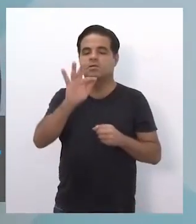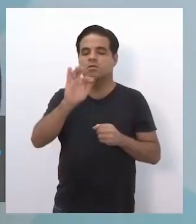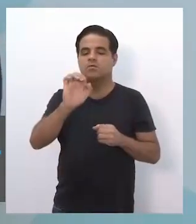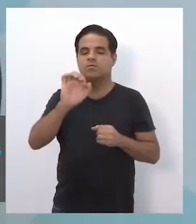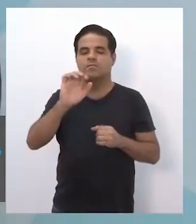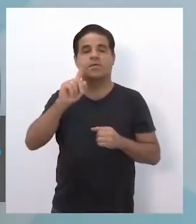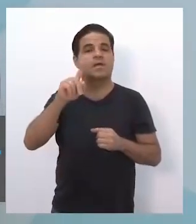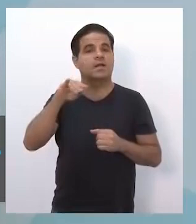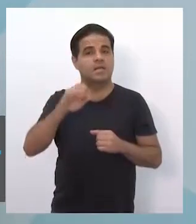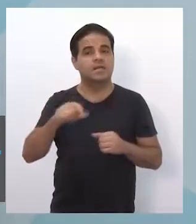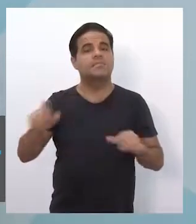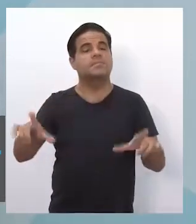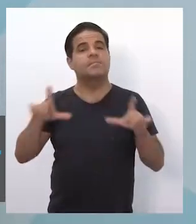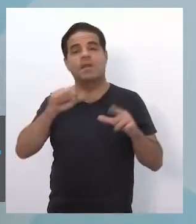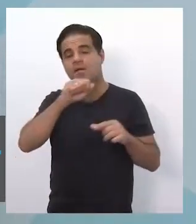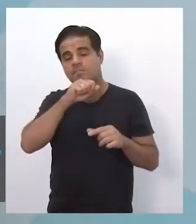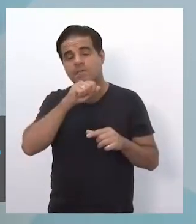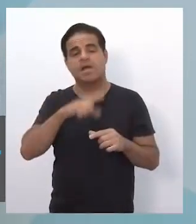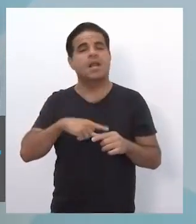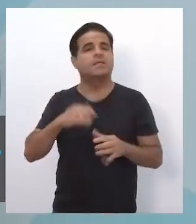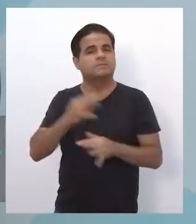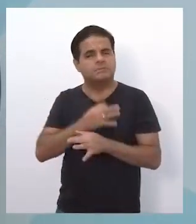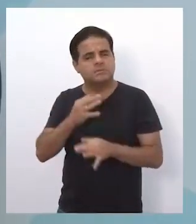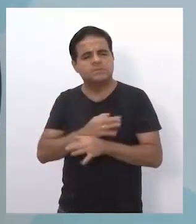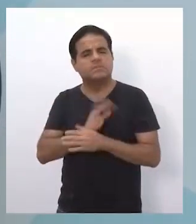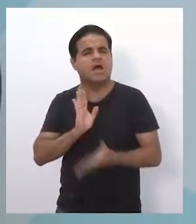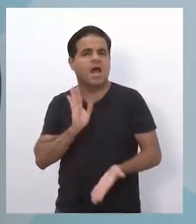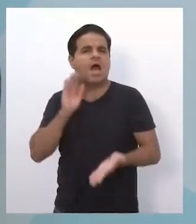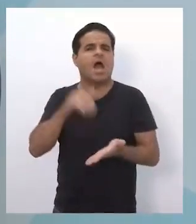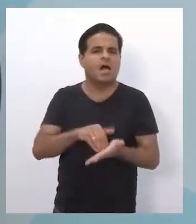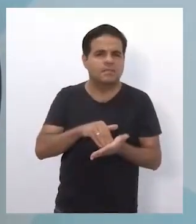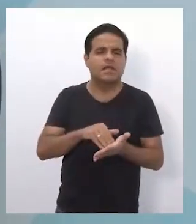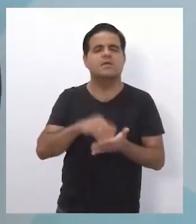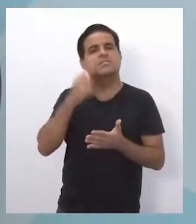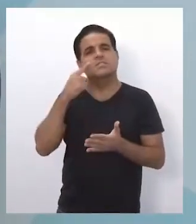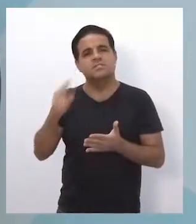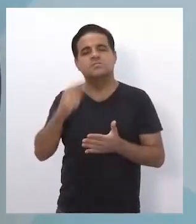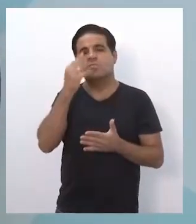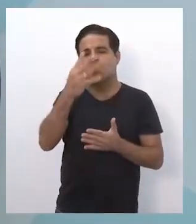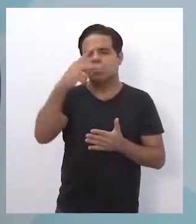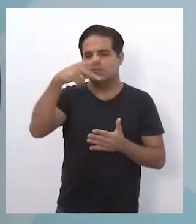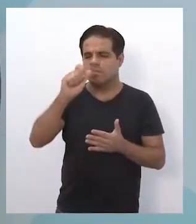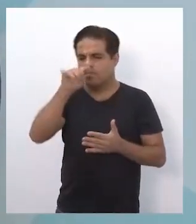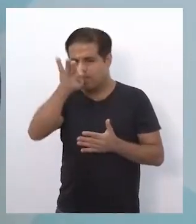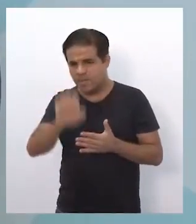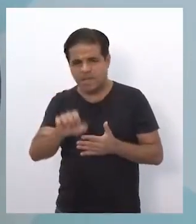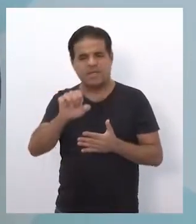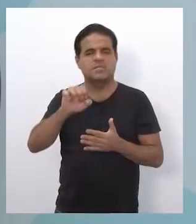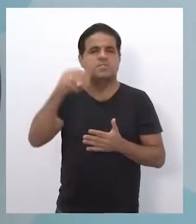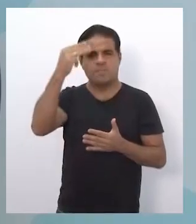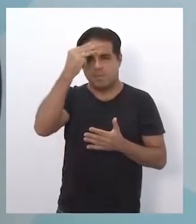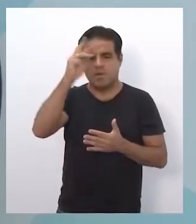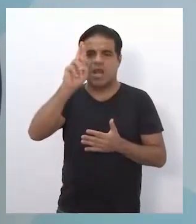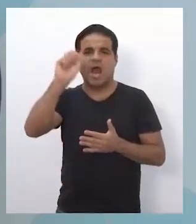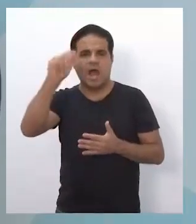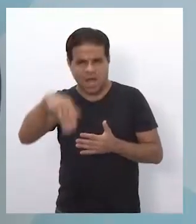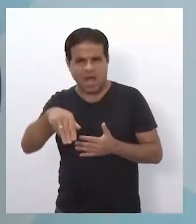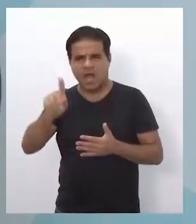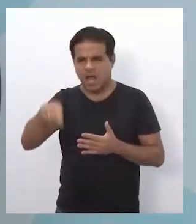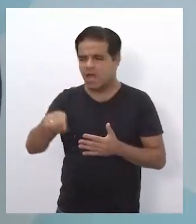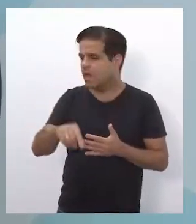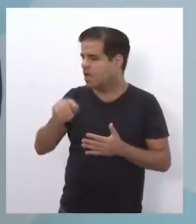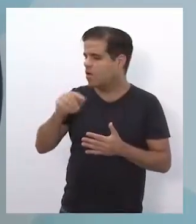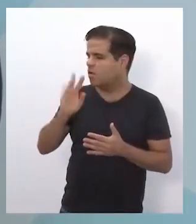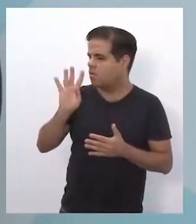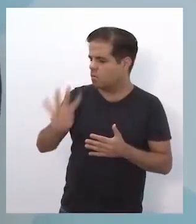mostrando, essa placa-mãe, ela comporta, no caso, vendo por aqui, né, 4 pentes de memória RAM. É isso, né, Felipe? Isso, são 4